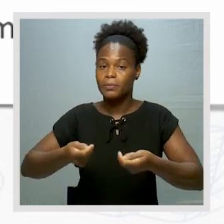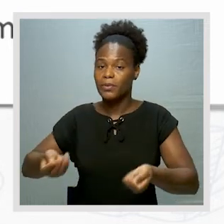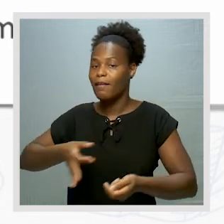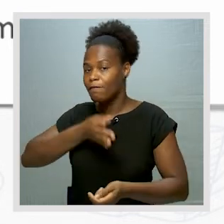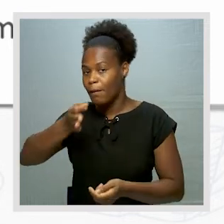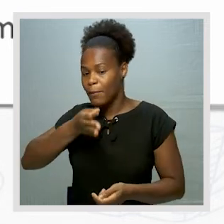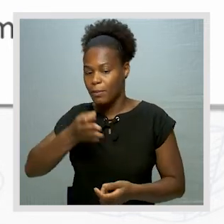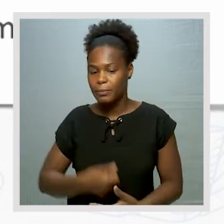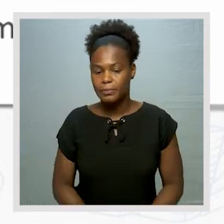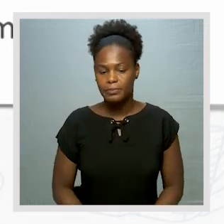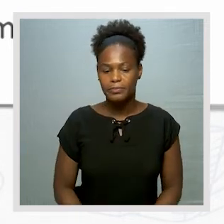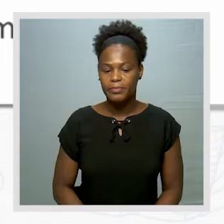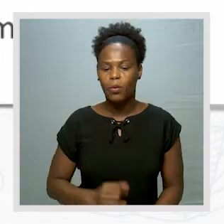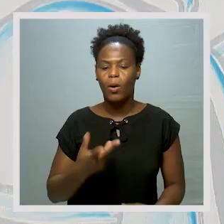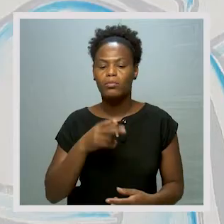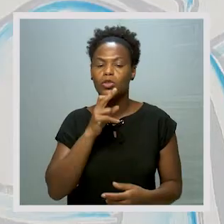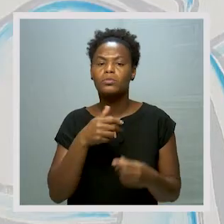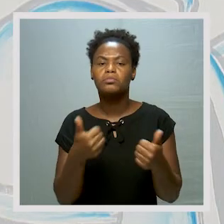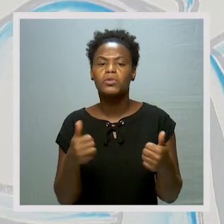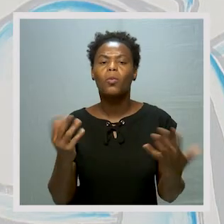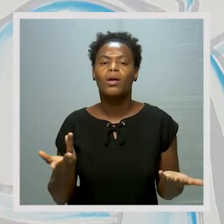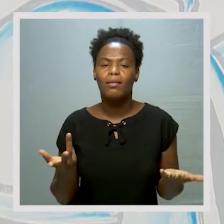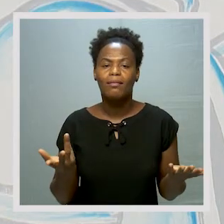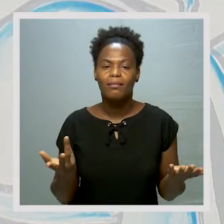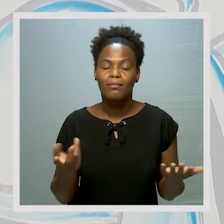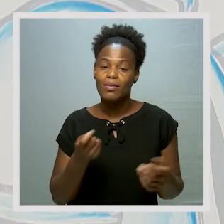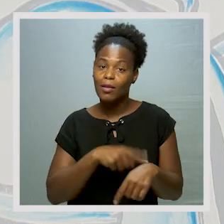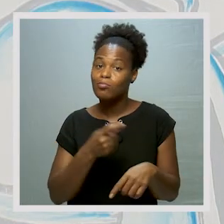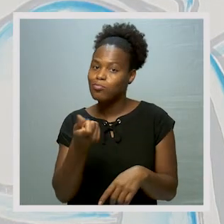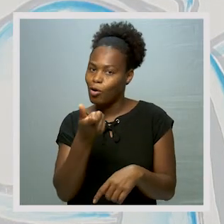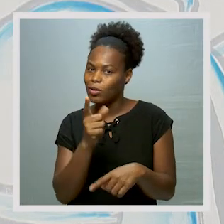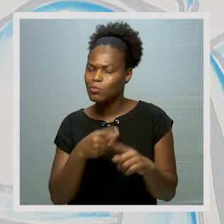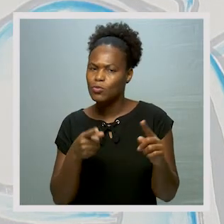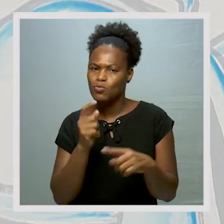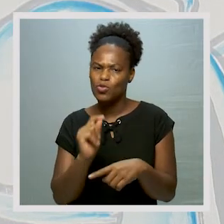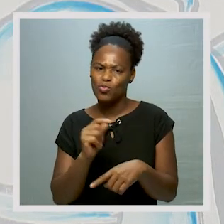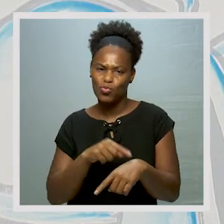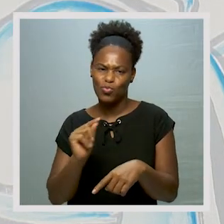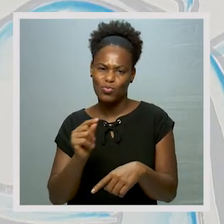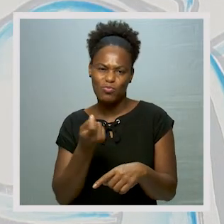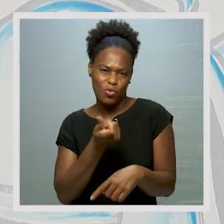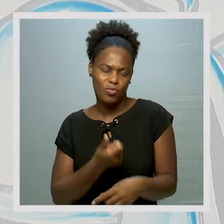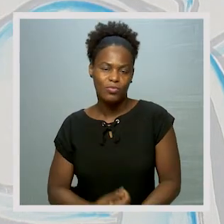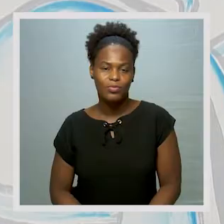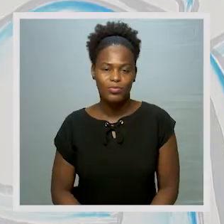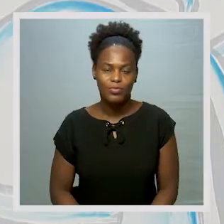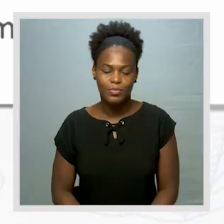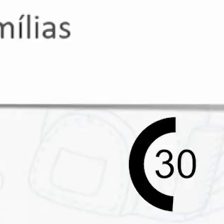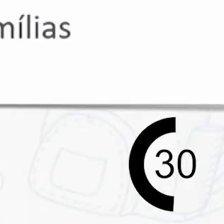as despesas das famílias. Qual é a opção correta? Também pouco tempo chega, meio minuto. Vamos